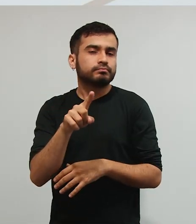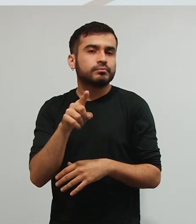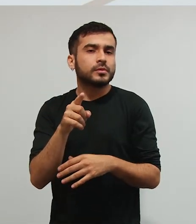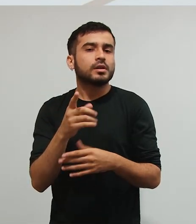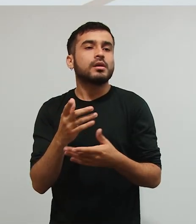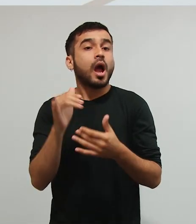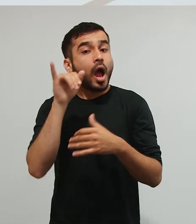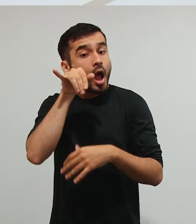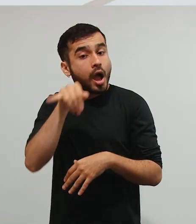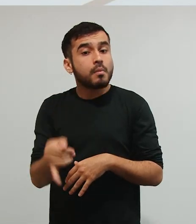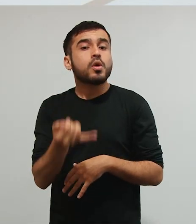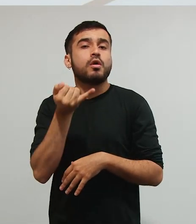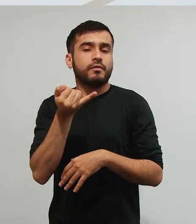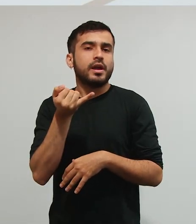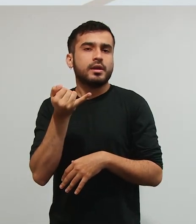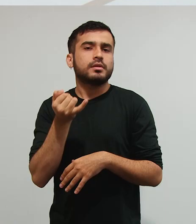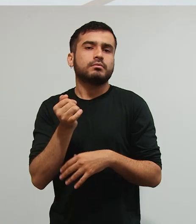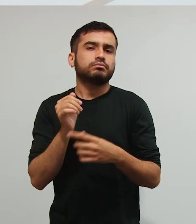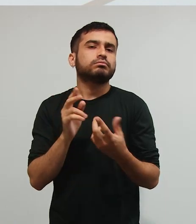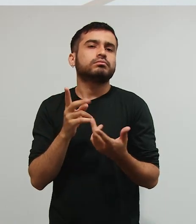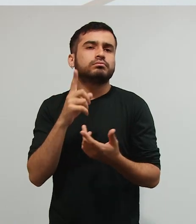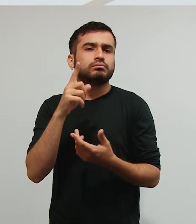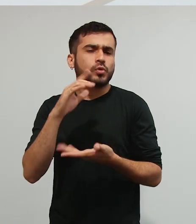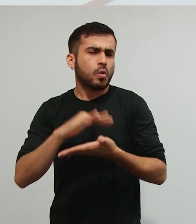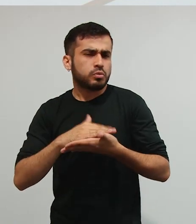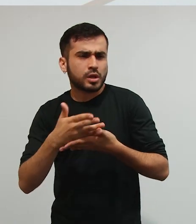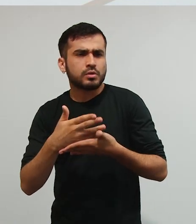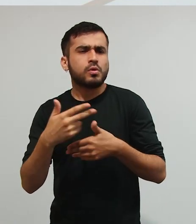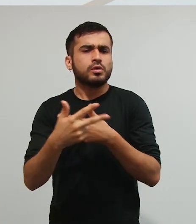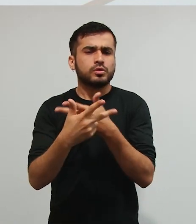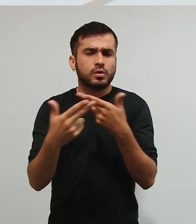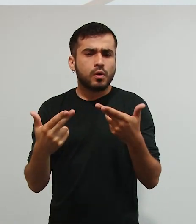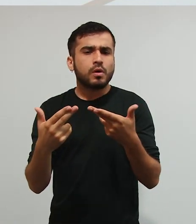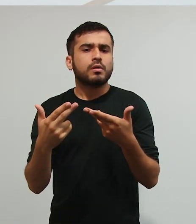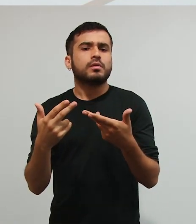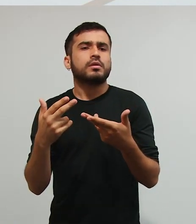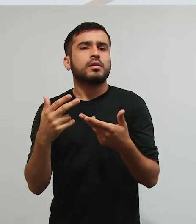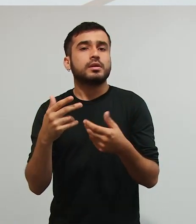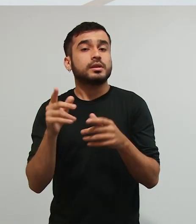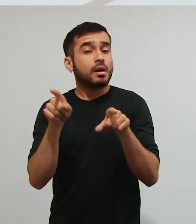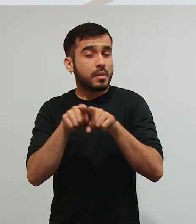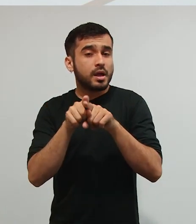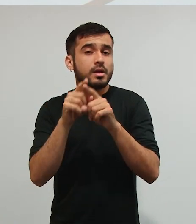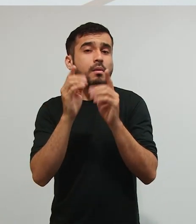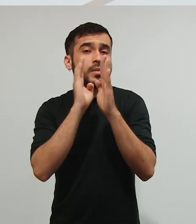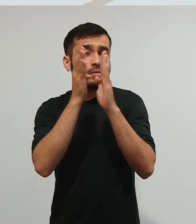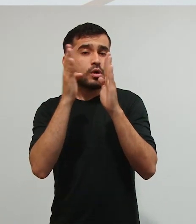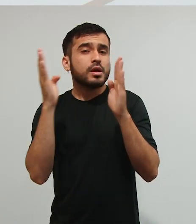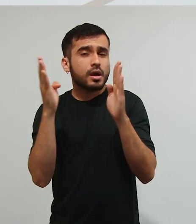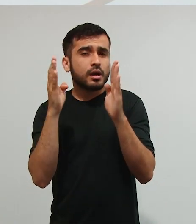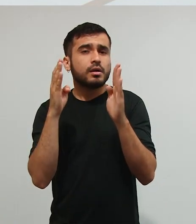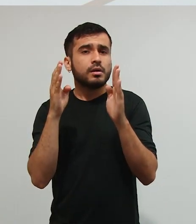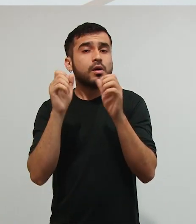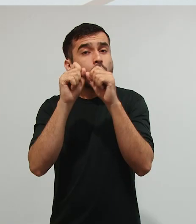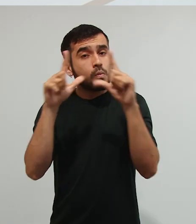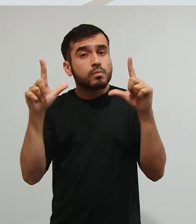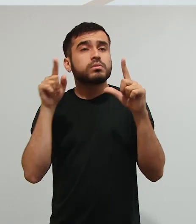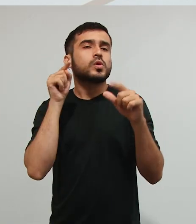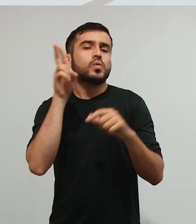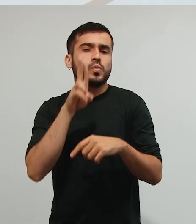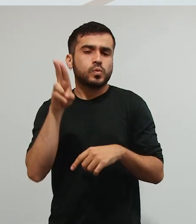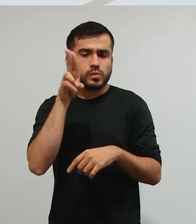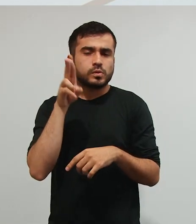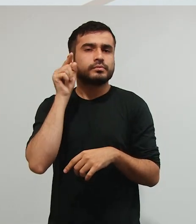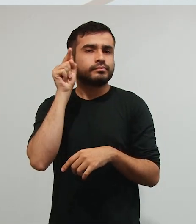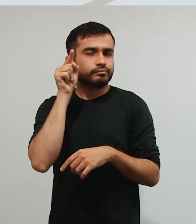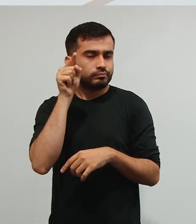essa. Aproveitem a ferramenta que vocês têm chamada Minha Biblioteca, pois nessa